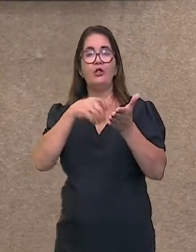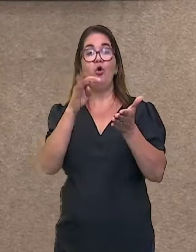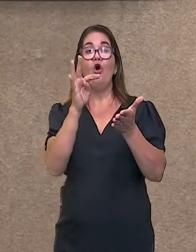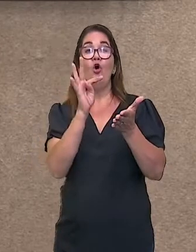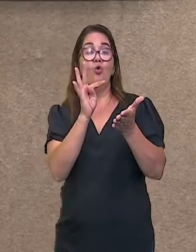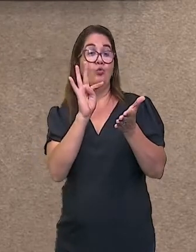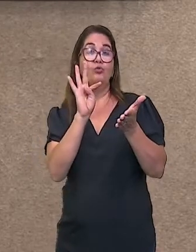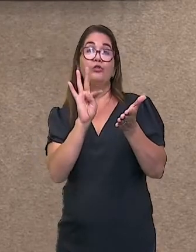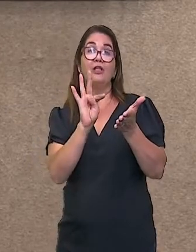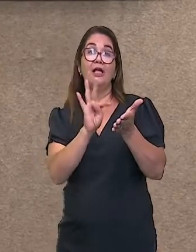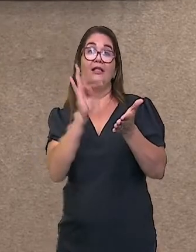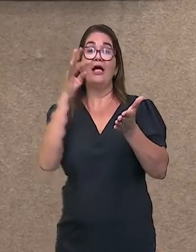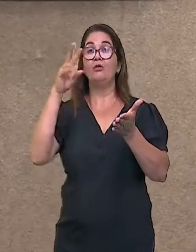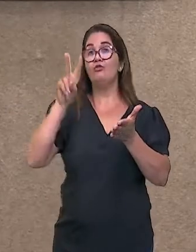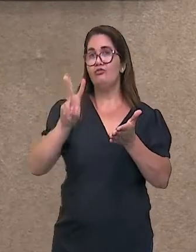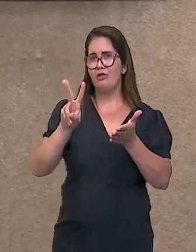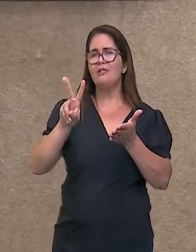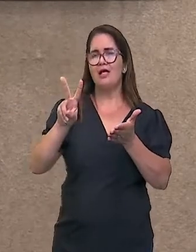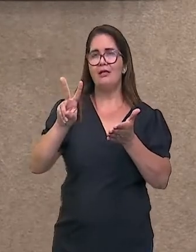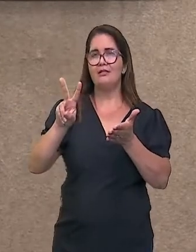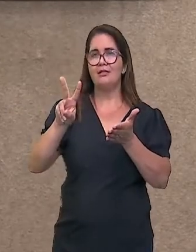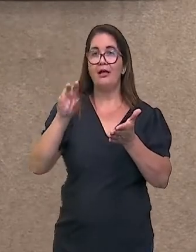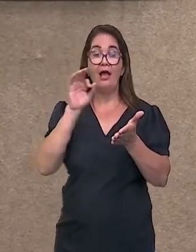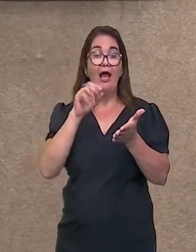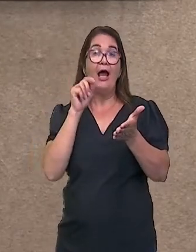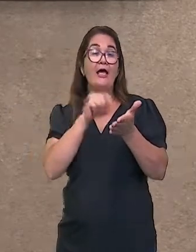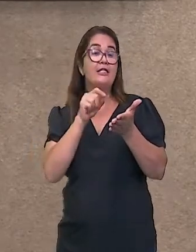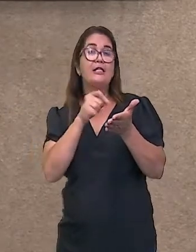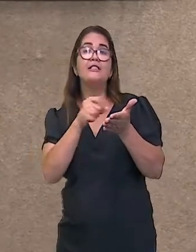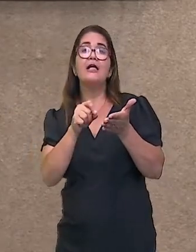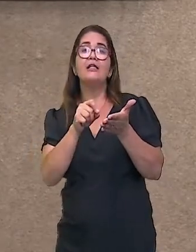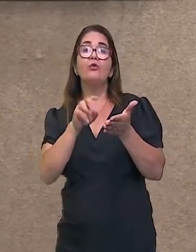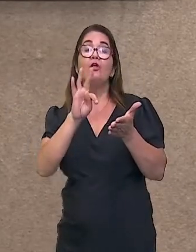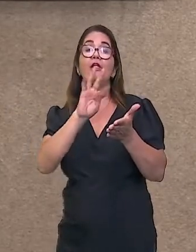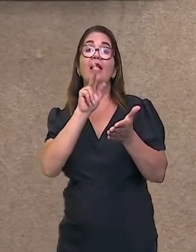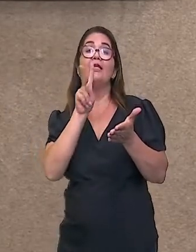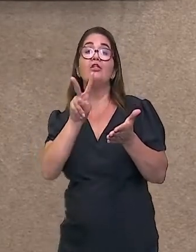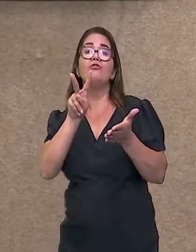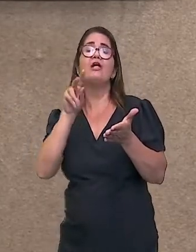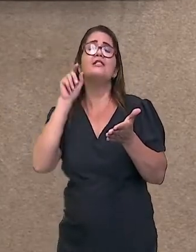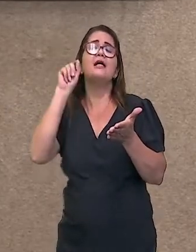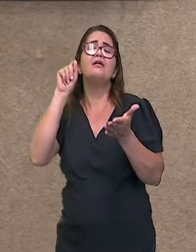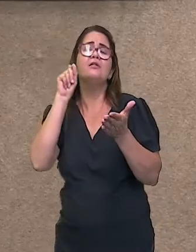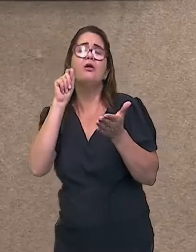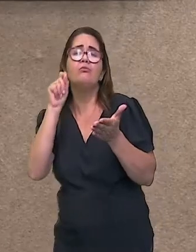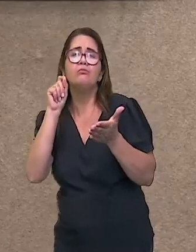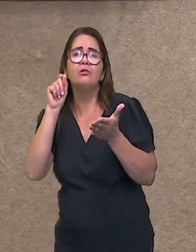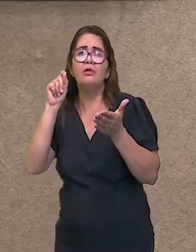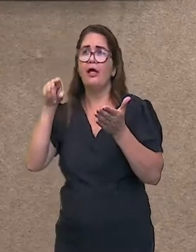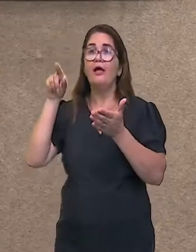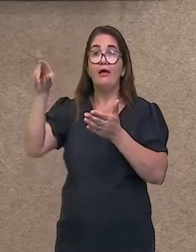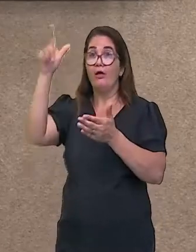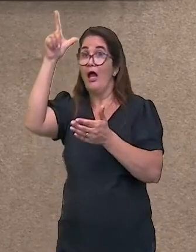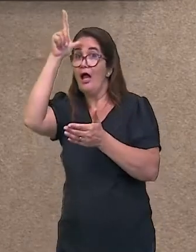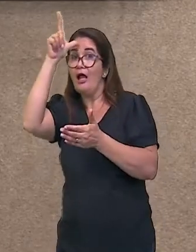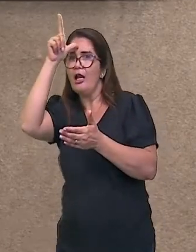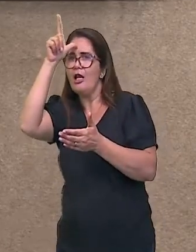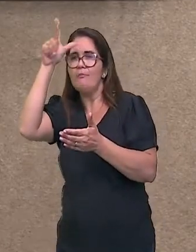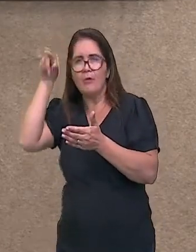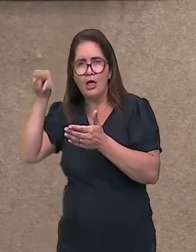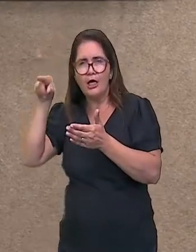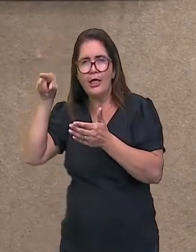no Palácio de Versalhes. A assinatura desse tratado aconteceu exatamente no mesmo local onde os franceses